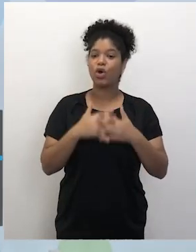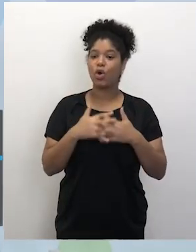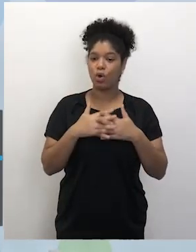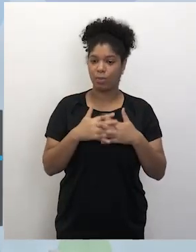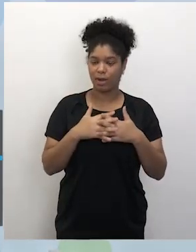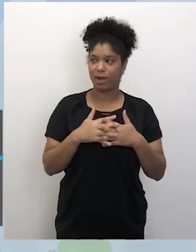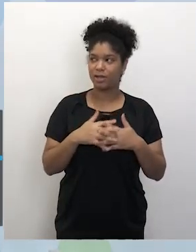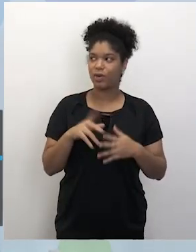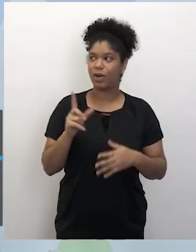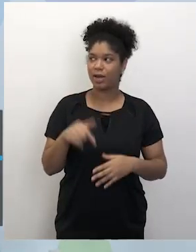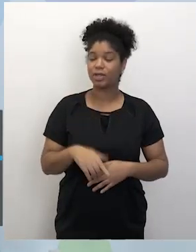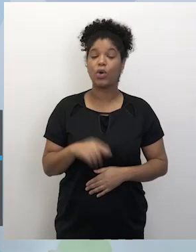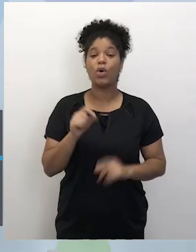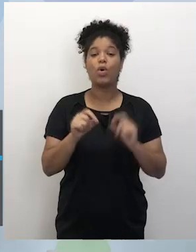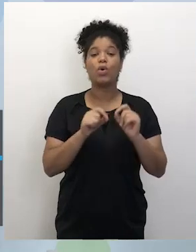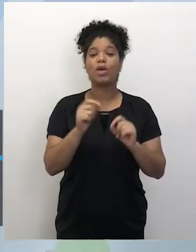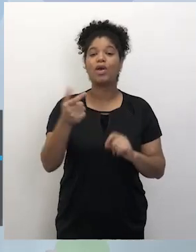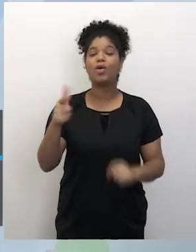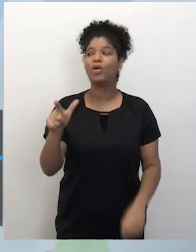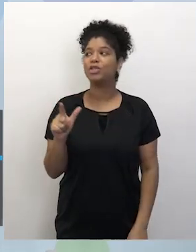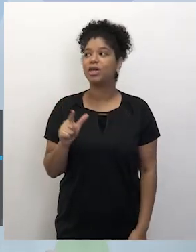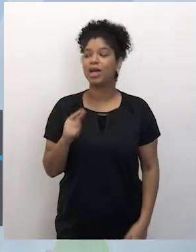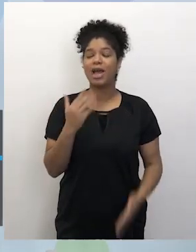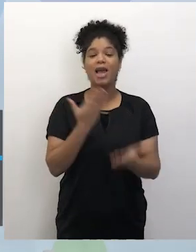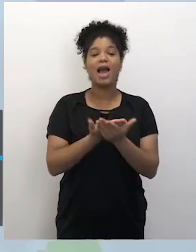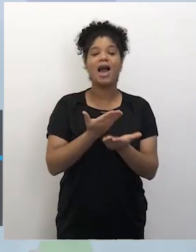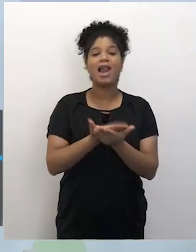relação a isso, nós temos a nossa